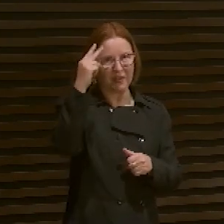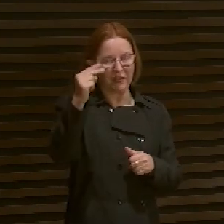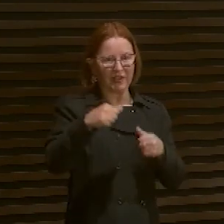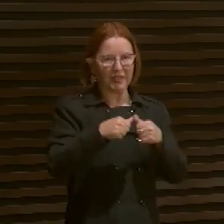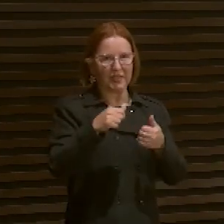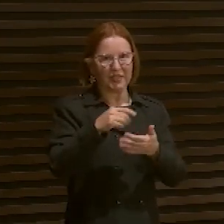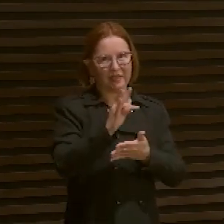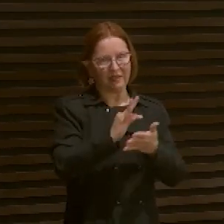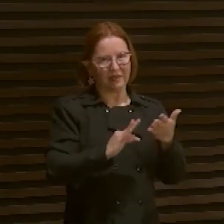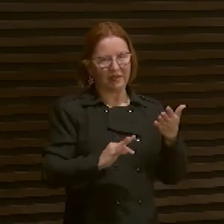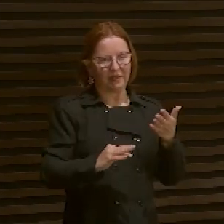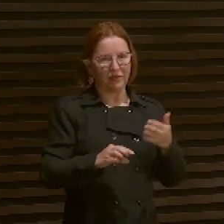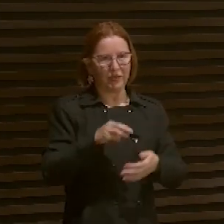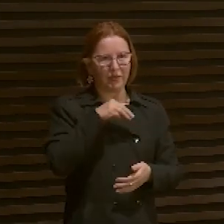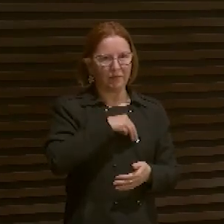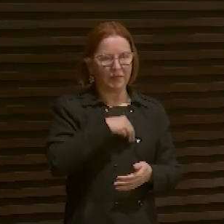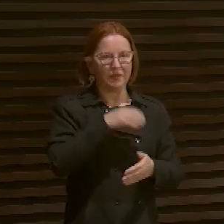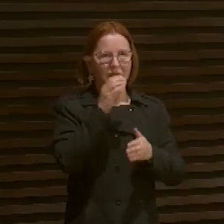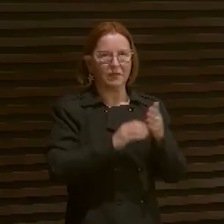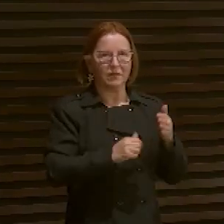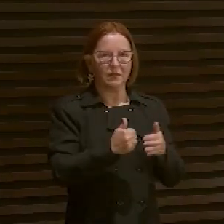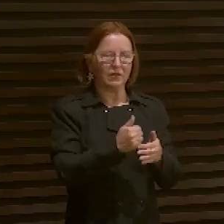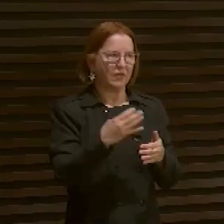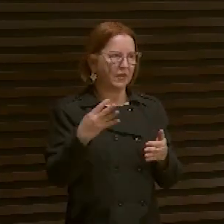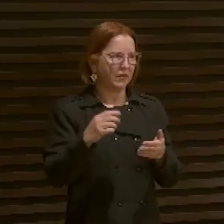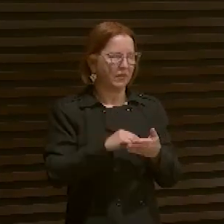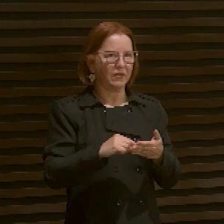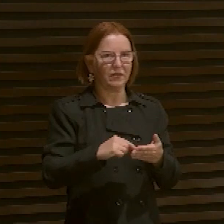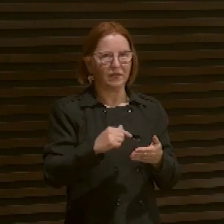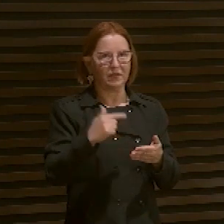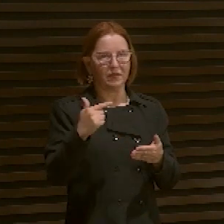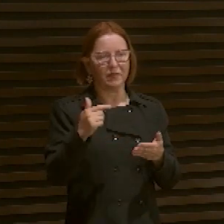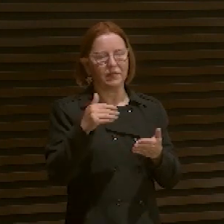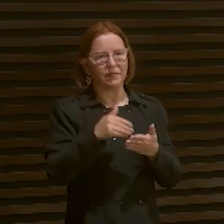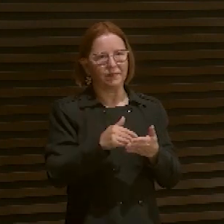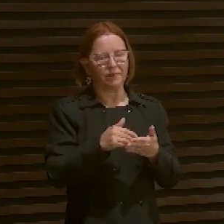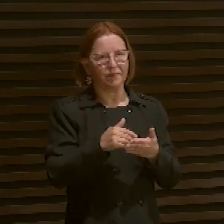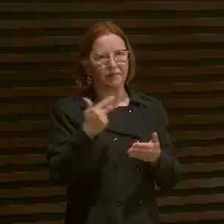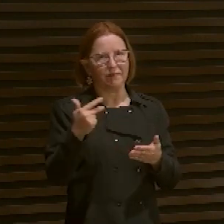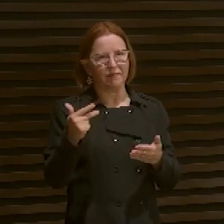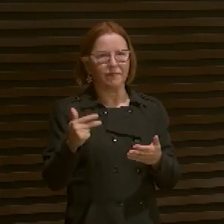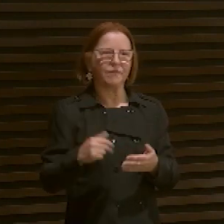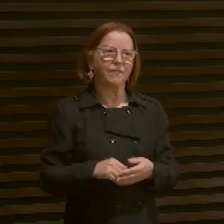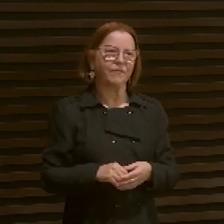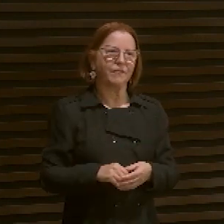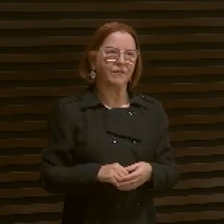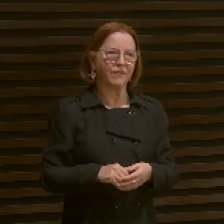de Mateus 14, do 22 ao 33, essa